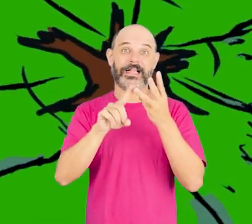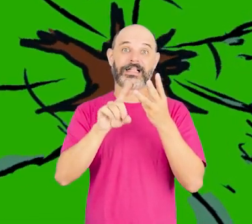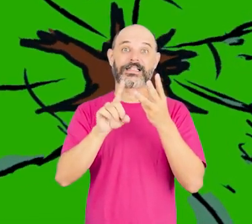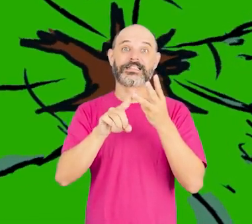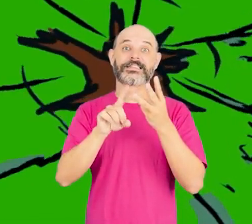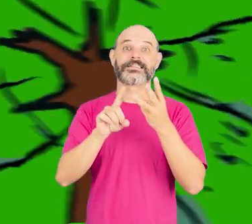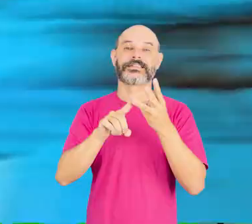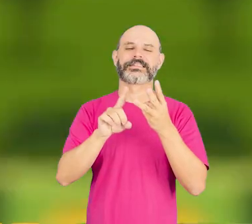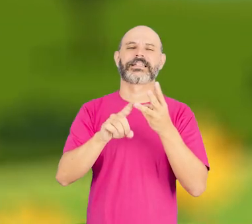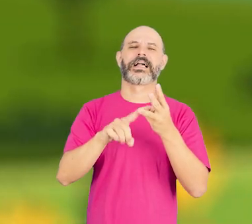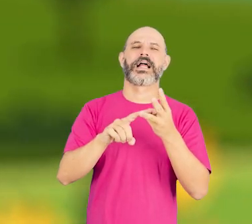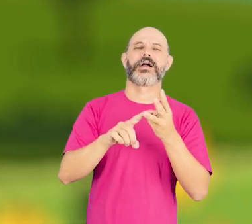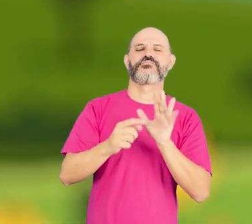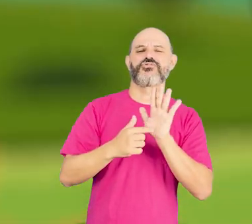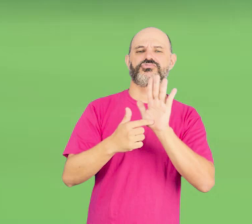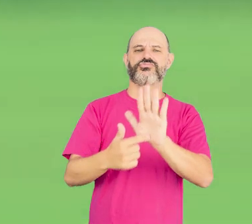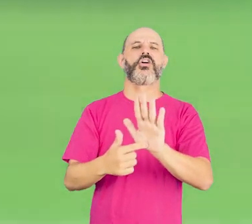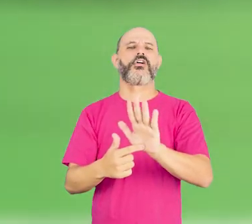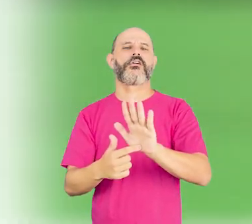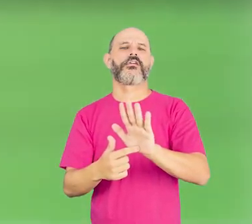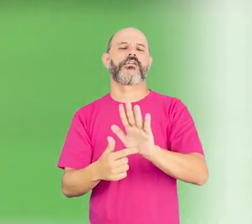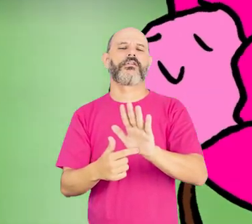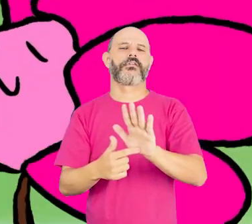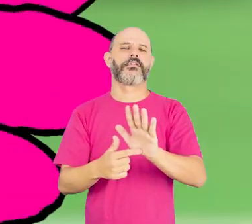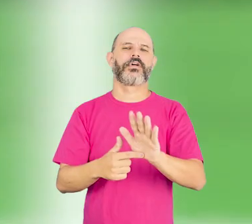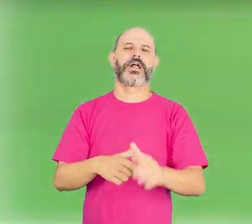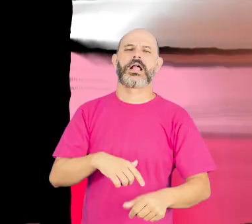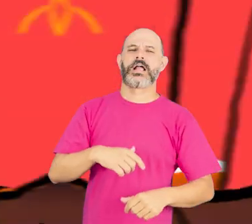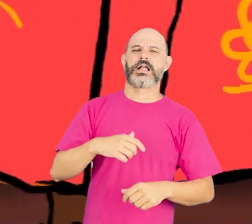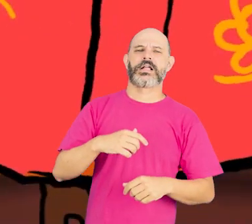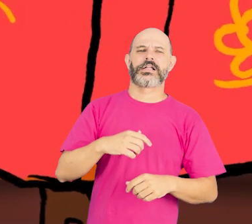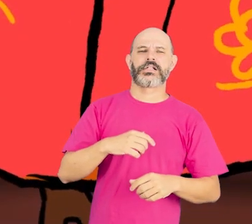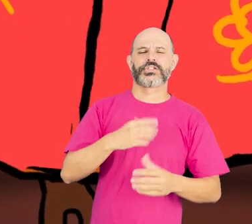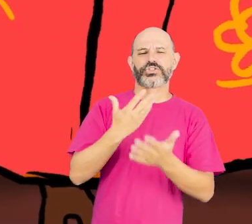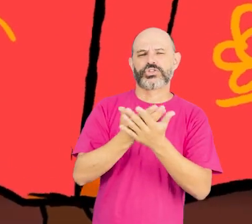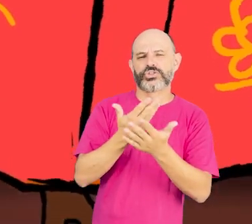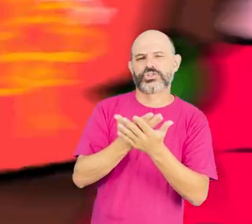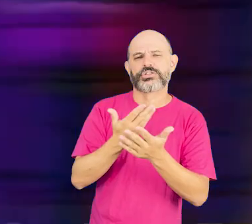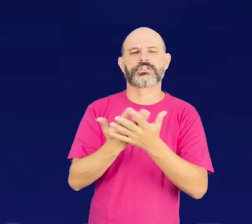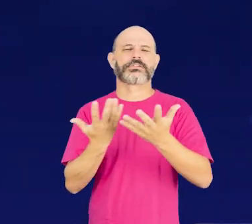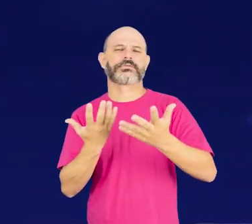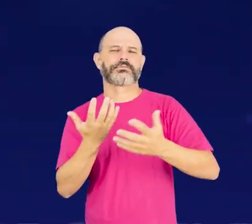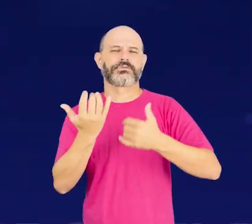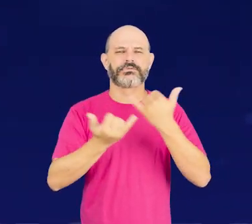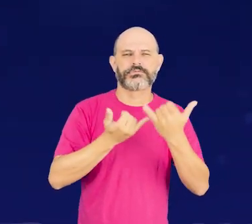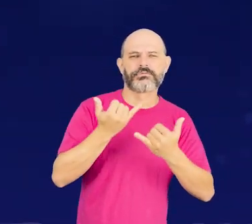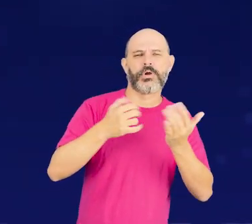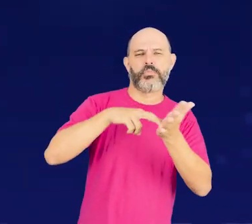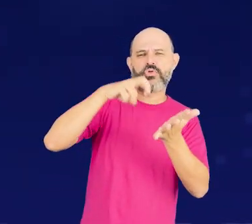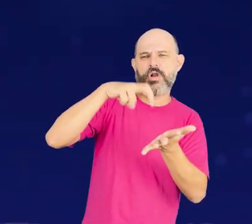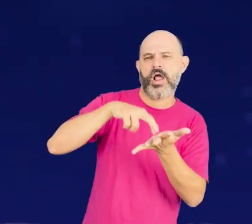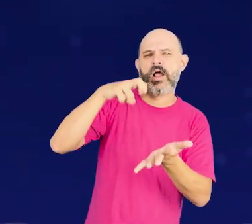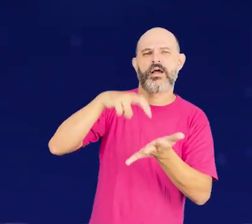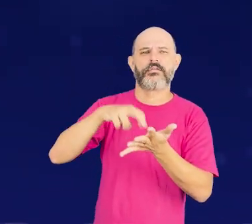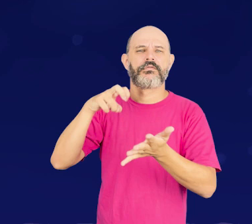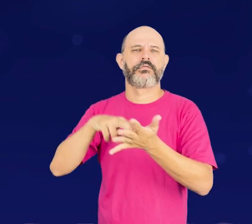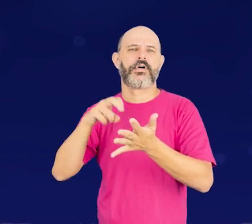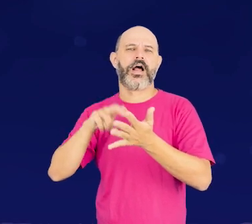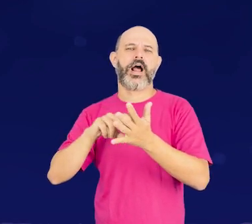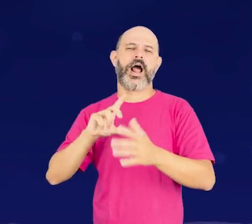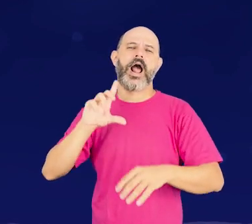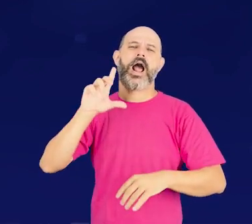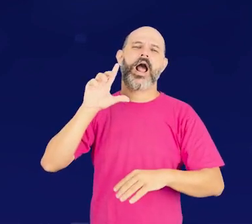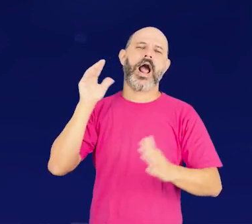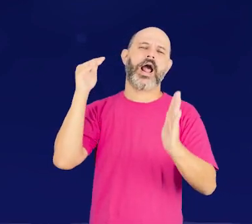nasceu para causar. Brincava de manhã, corria à tarde, ouvia historinhas à noite e pulava na cama elástica até